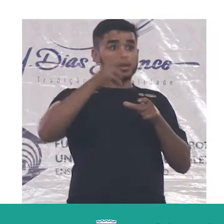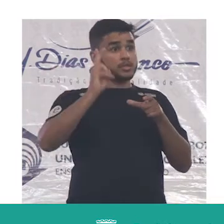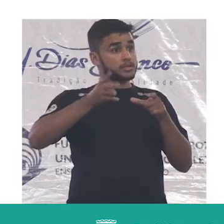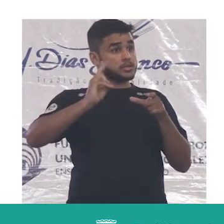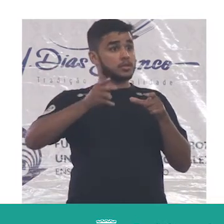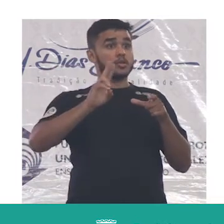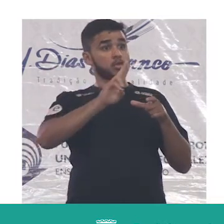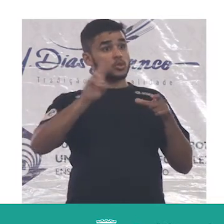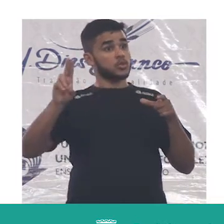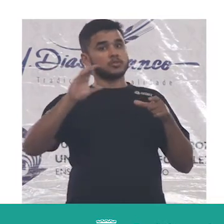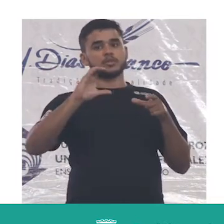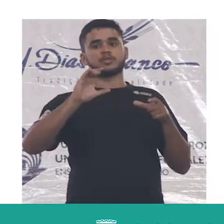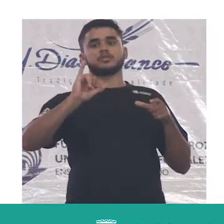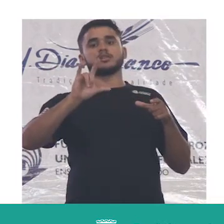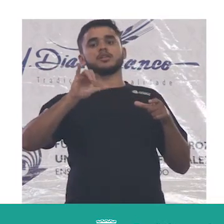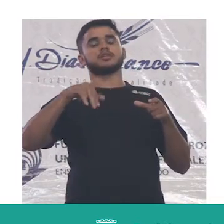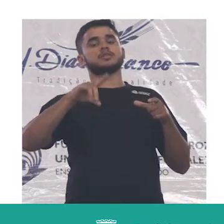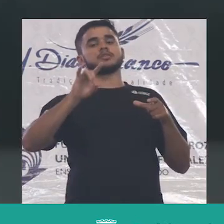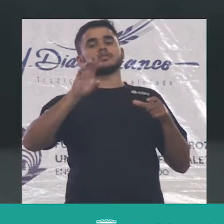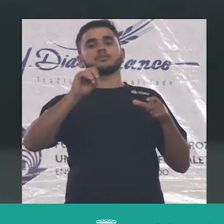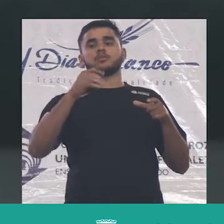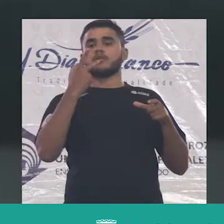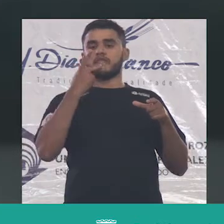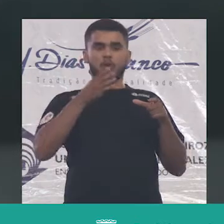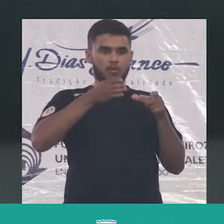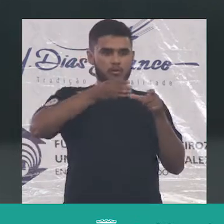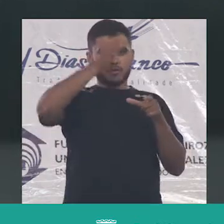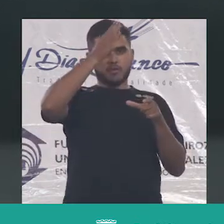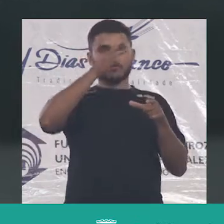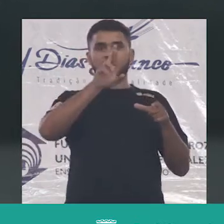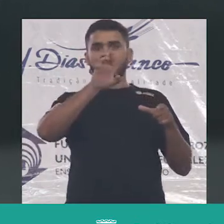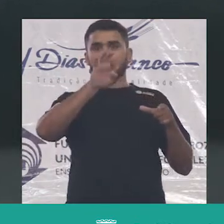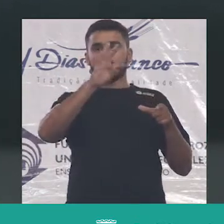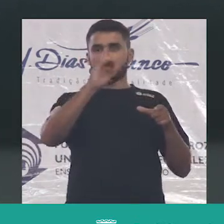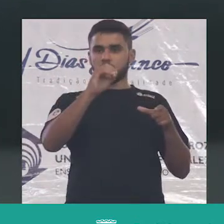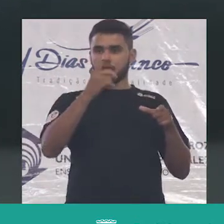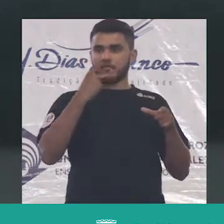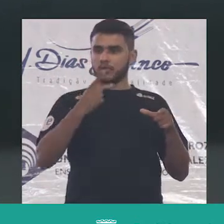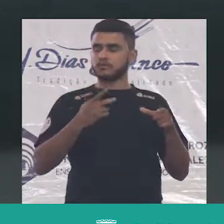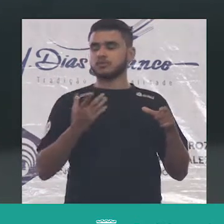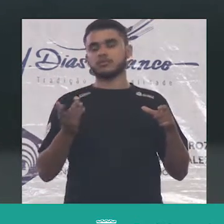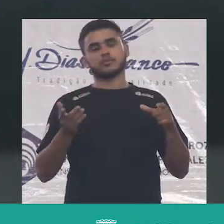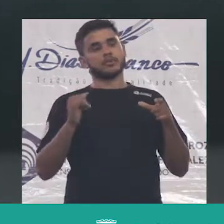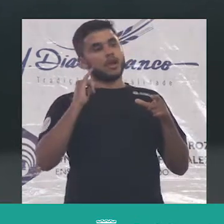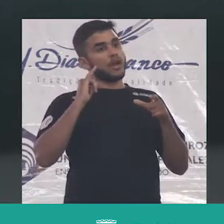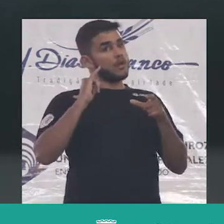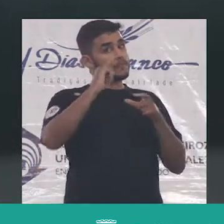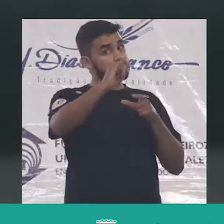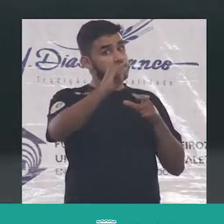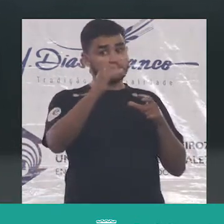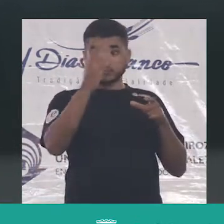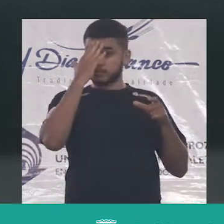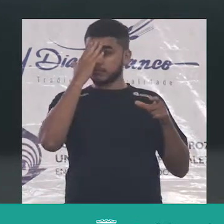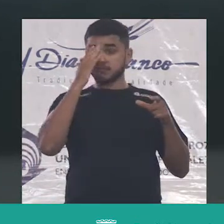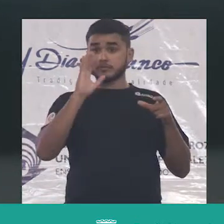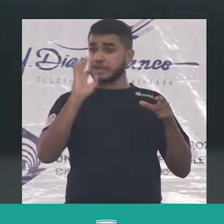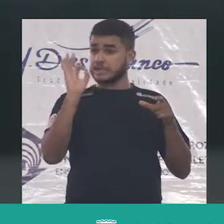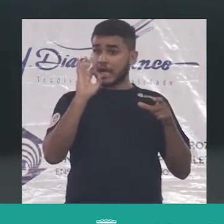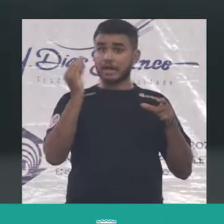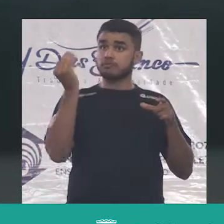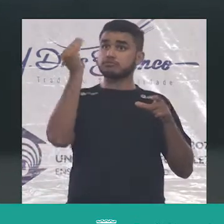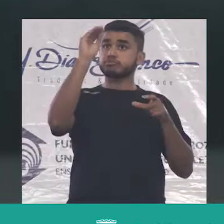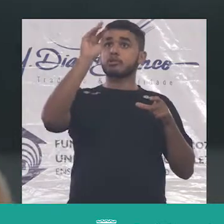Note que ele nem falou se o cilindro era reto. Falou? Mas eu já disse, quando ele não fala